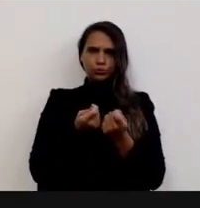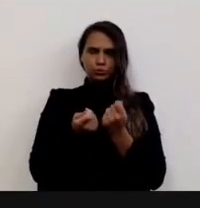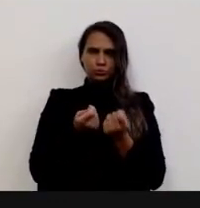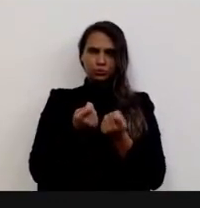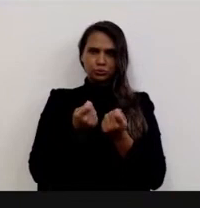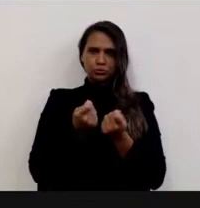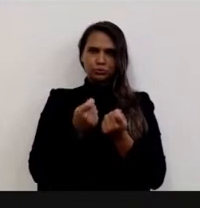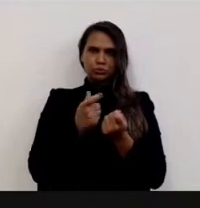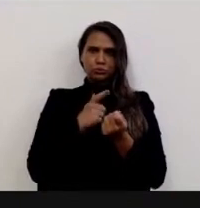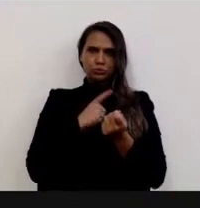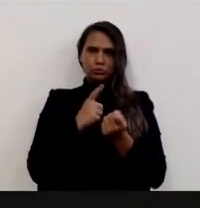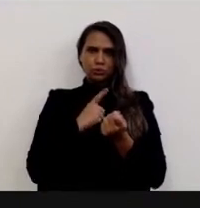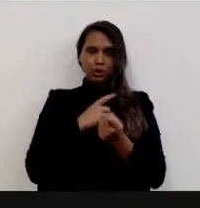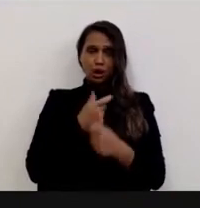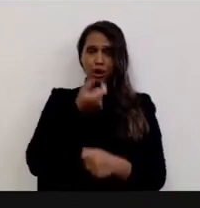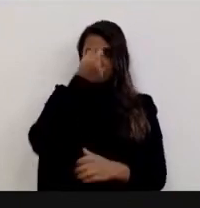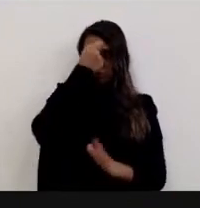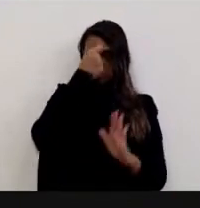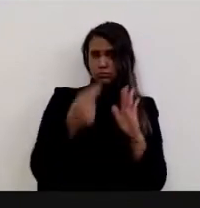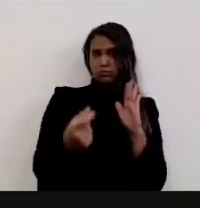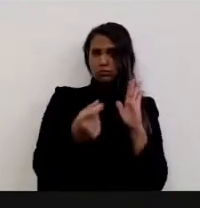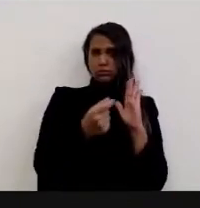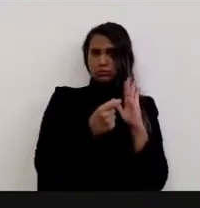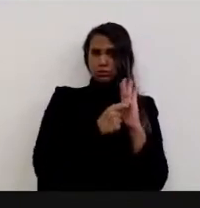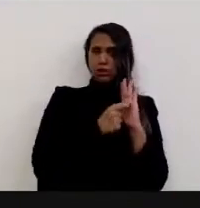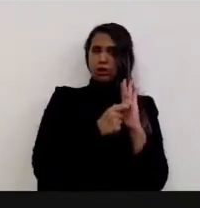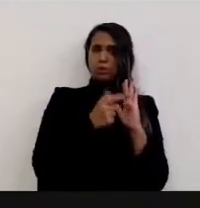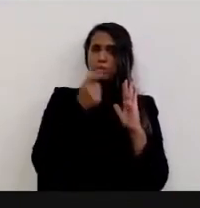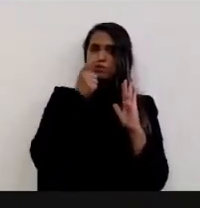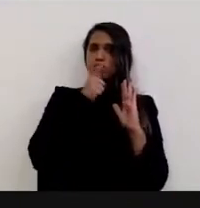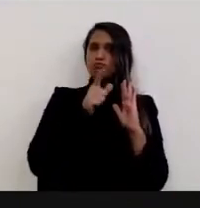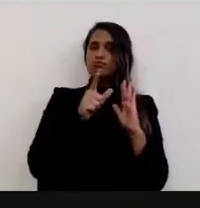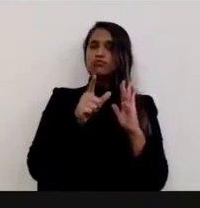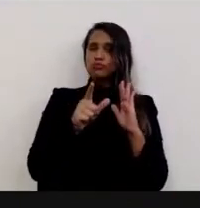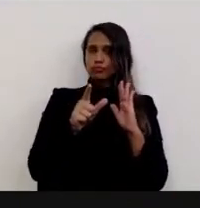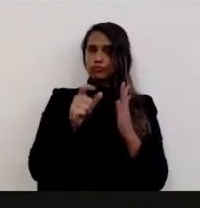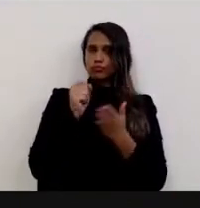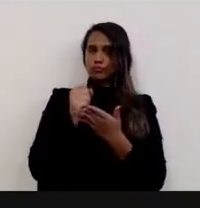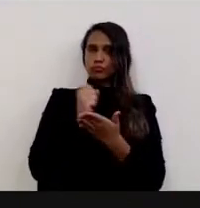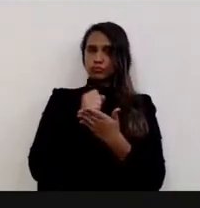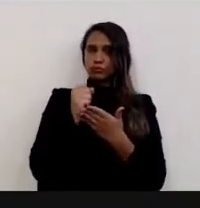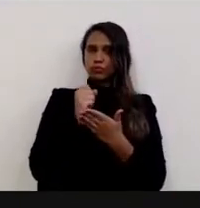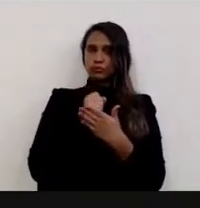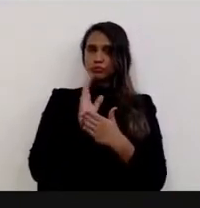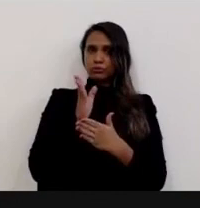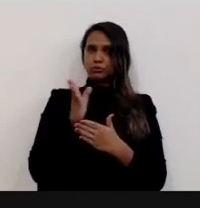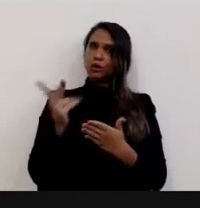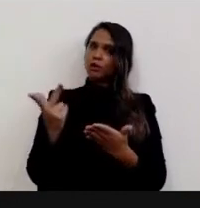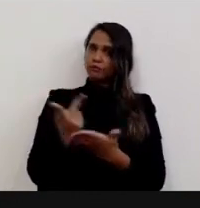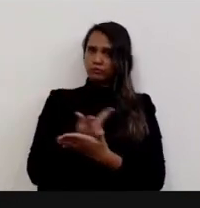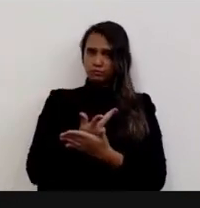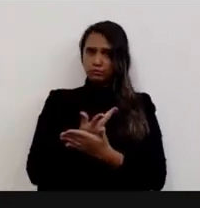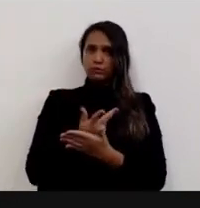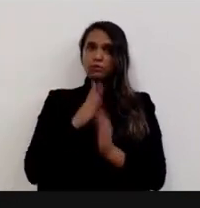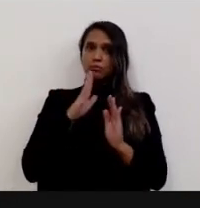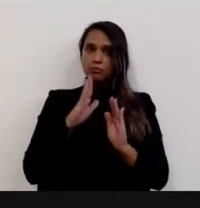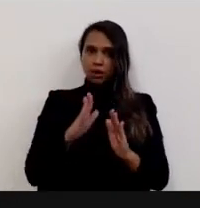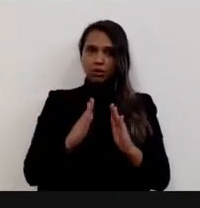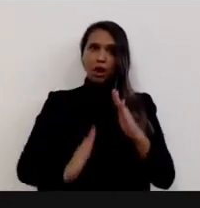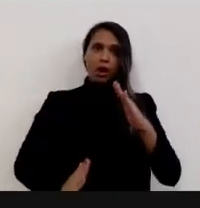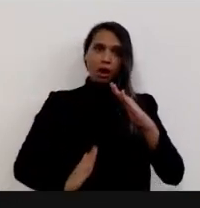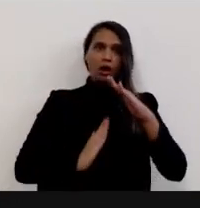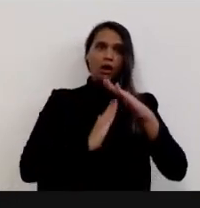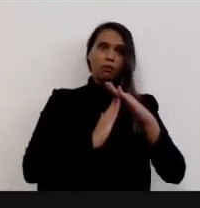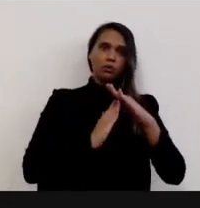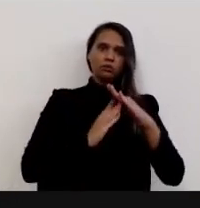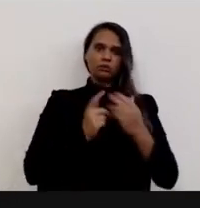própria inteligência artificial para auditar as contratações que estavam sendo realizadas. Mas essas capacidades que têm os